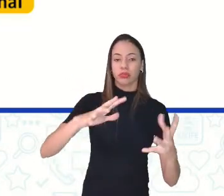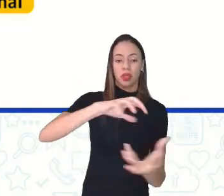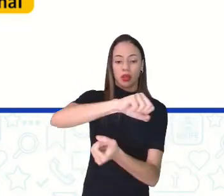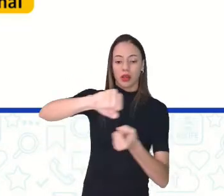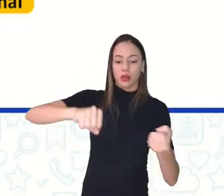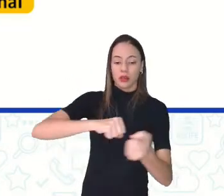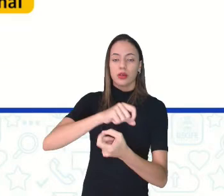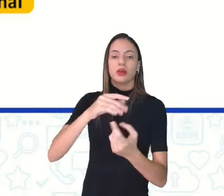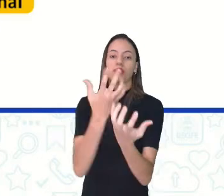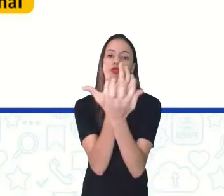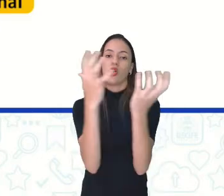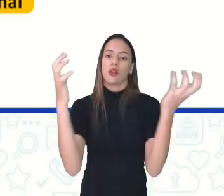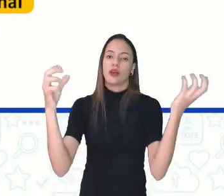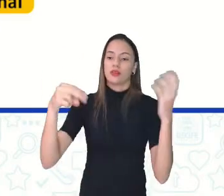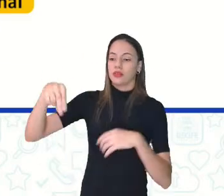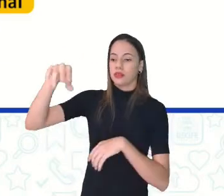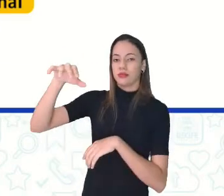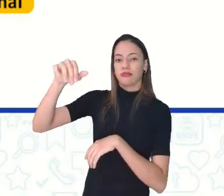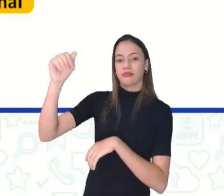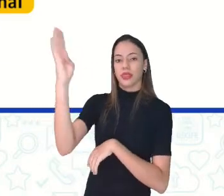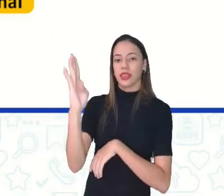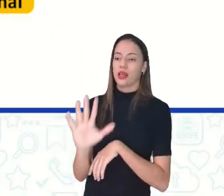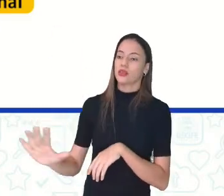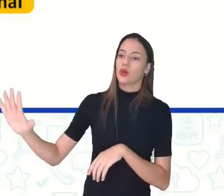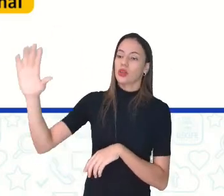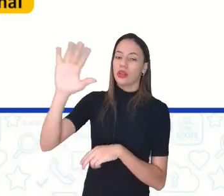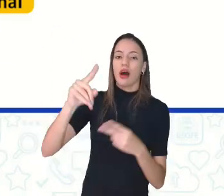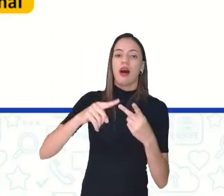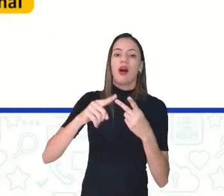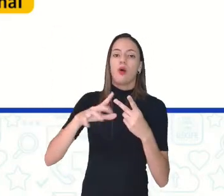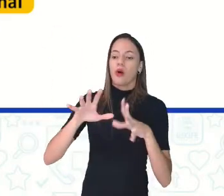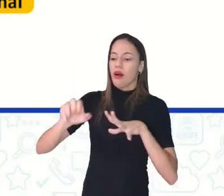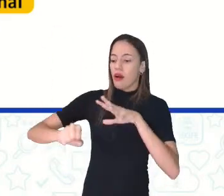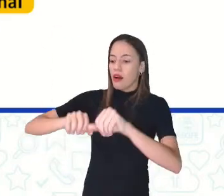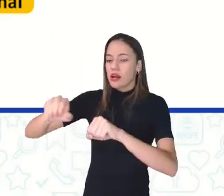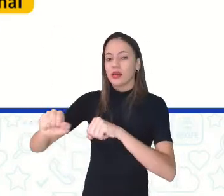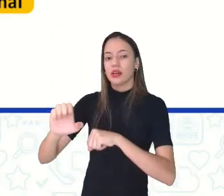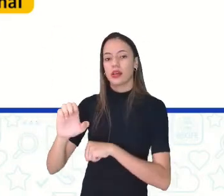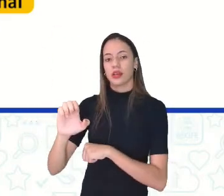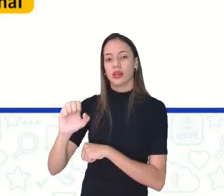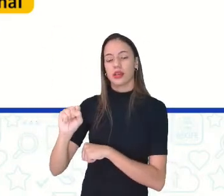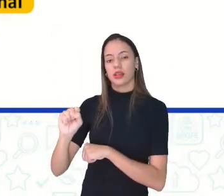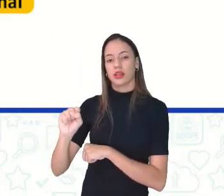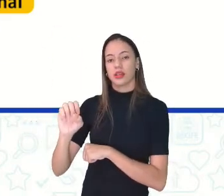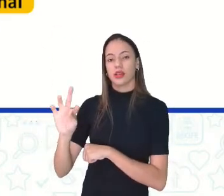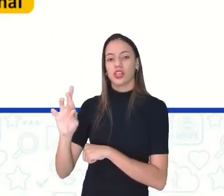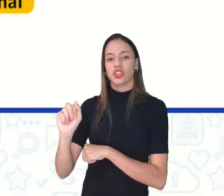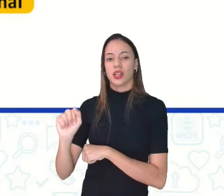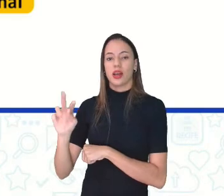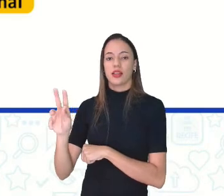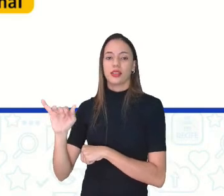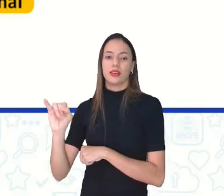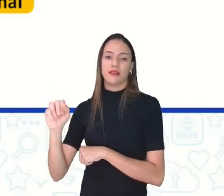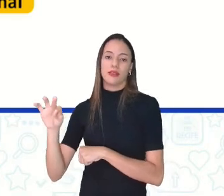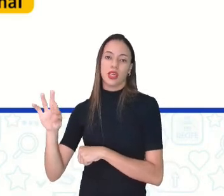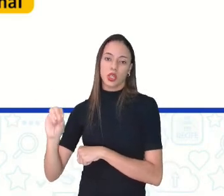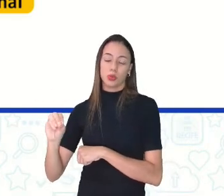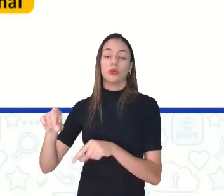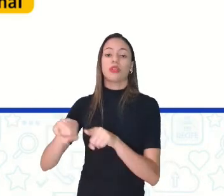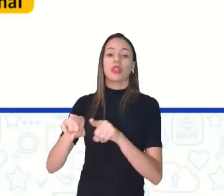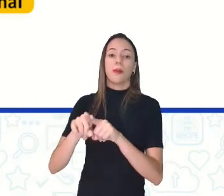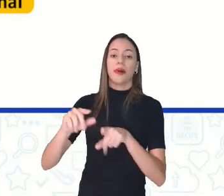Nacional, Reserva de Fauna, Reserva Extrativista, Área de Proteção Ambiental, né, a APA, e de